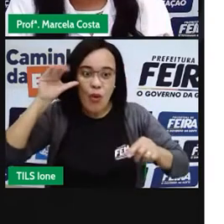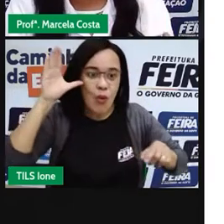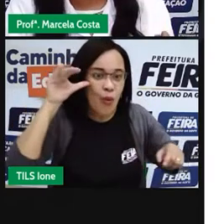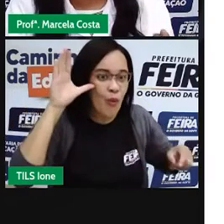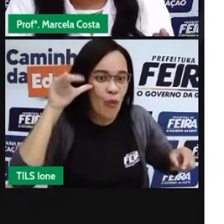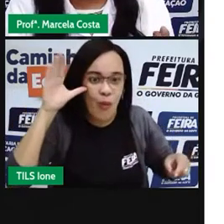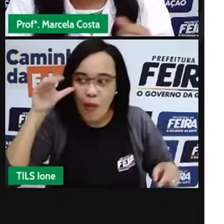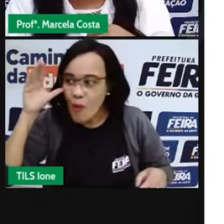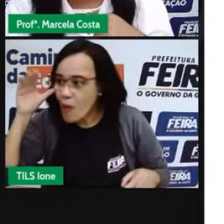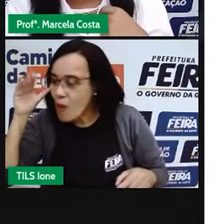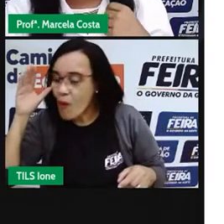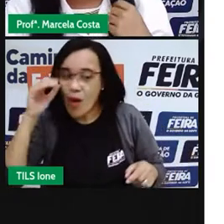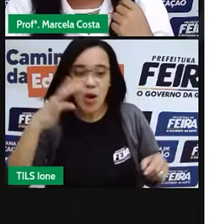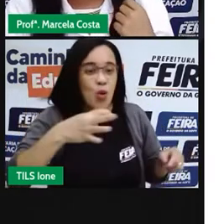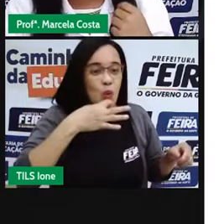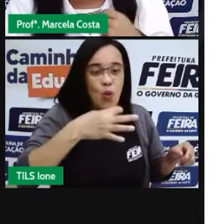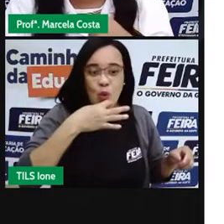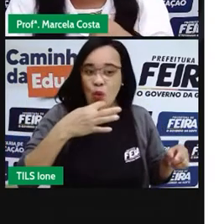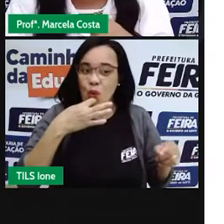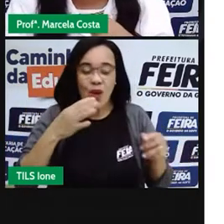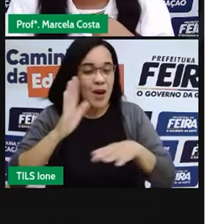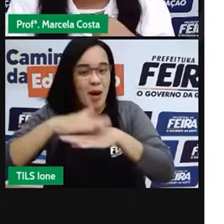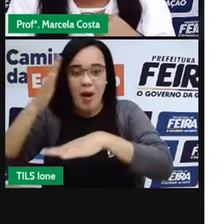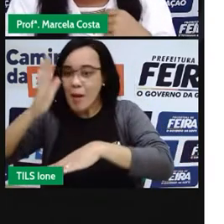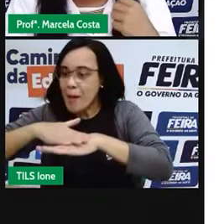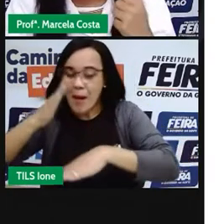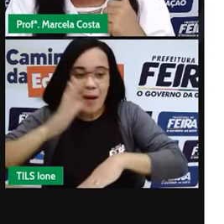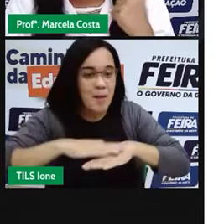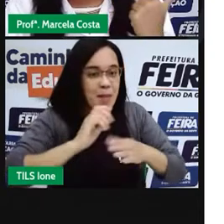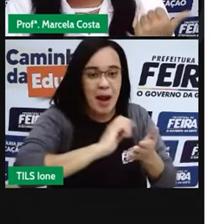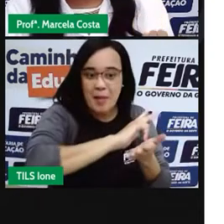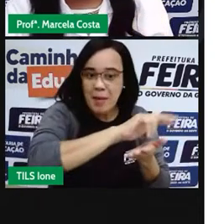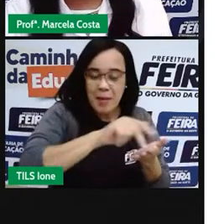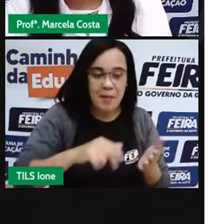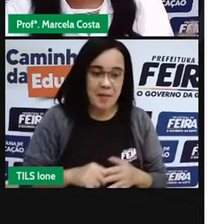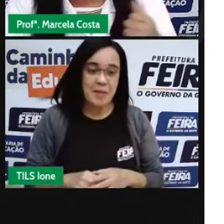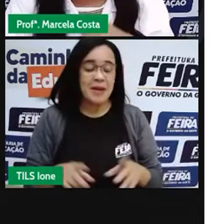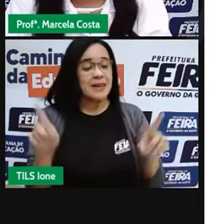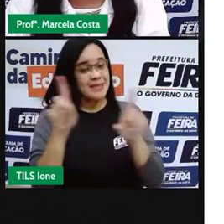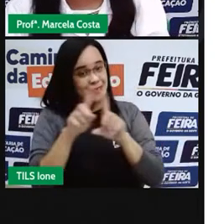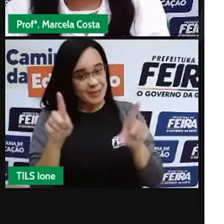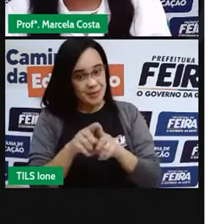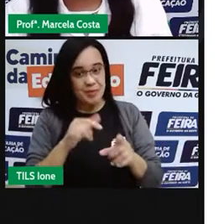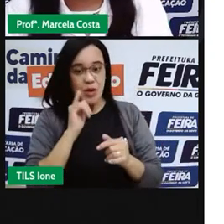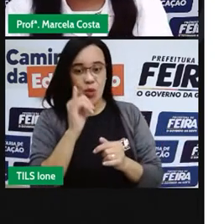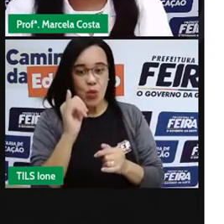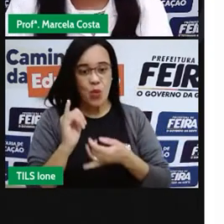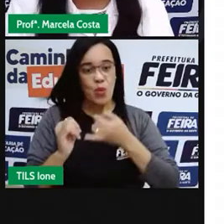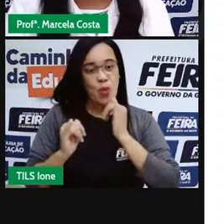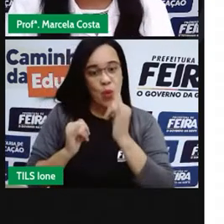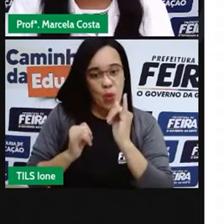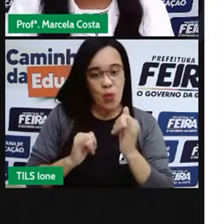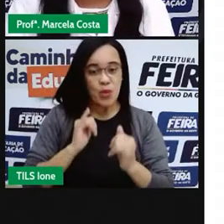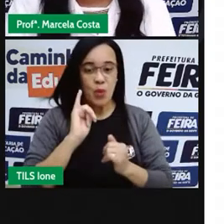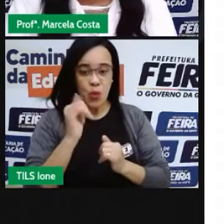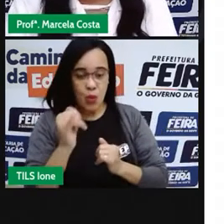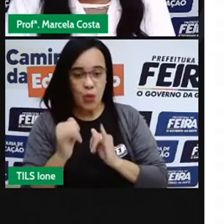mais. A gente vai ver lendas como a lenda da Iara, que acontece no